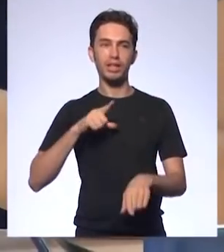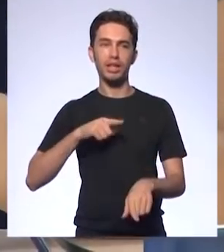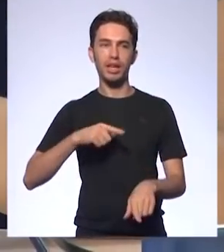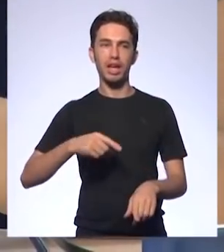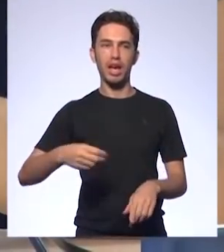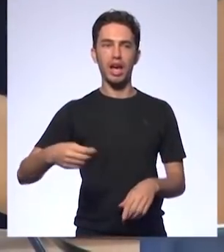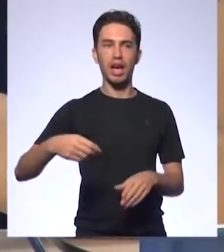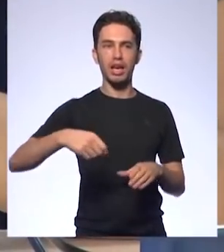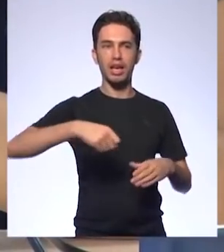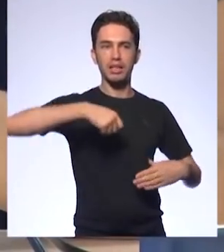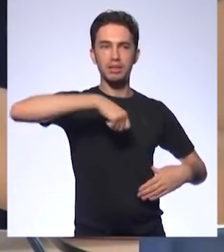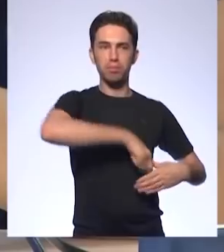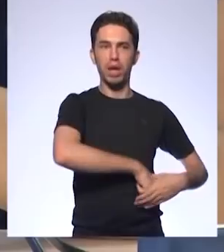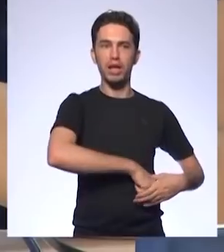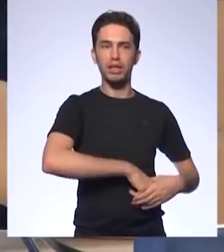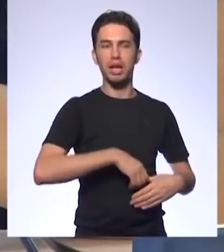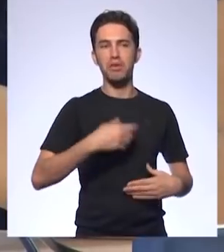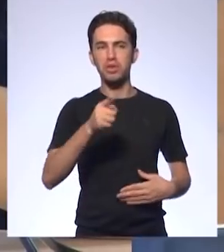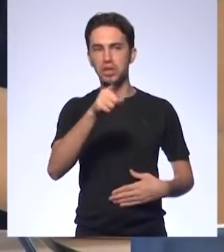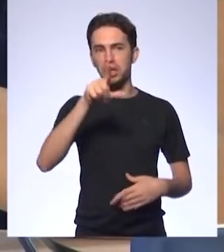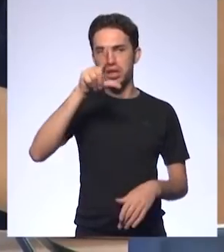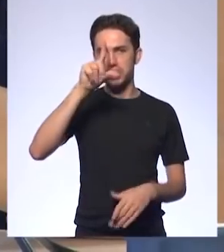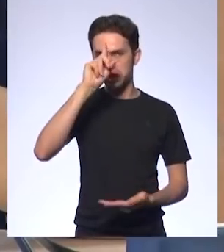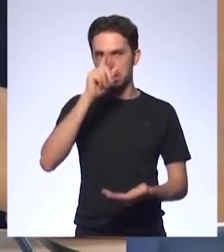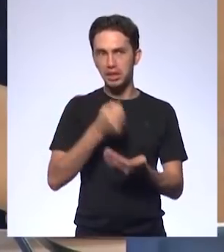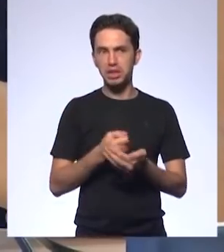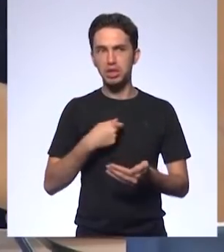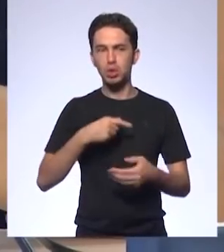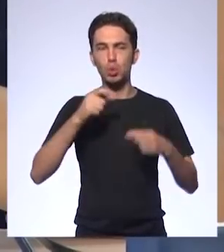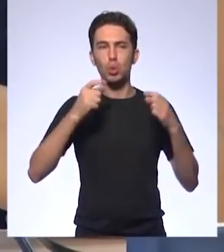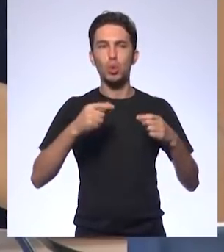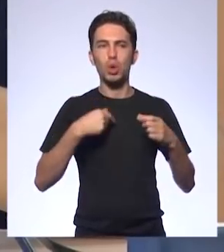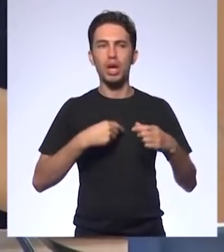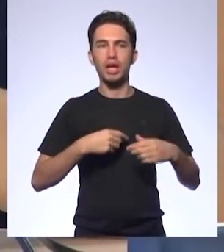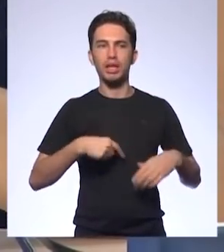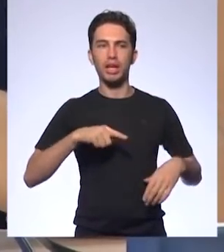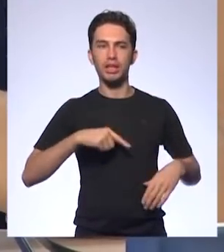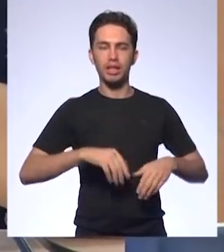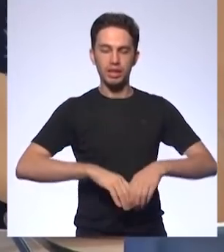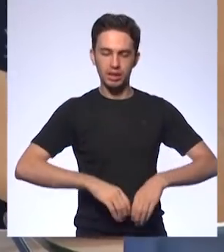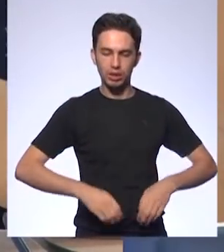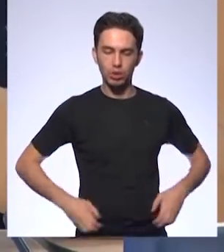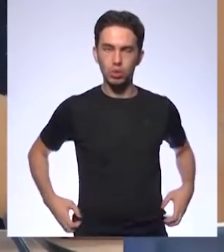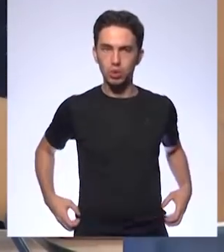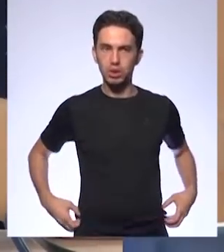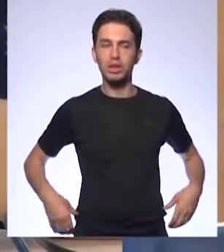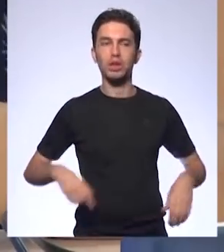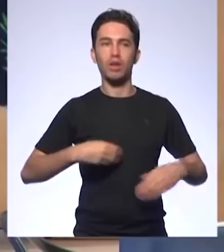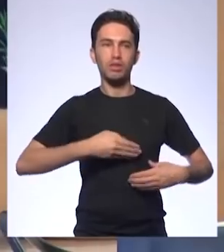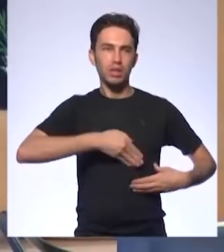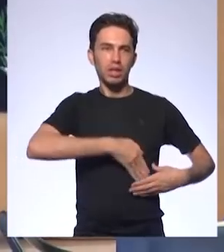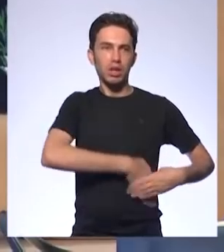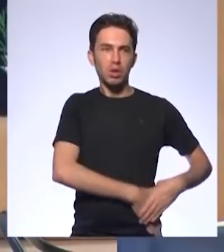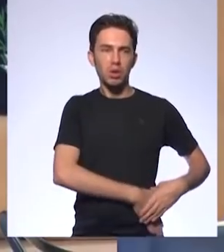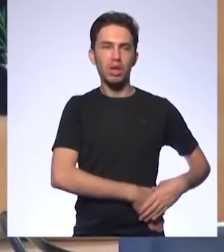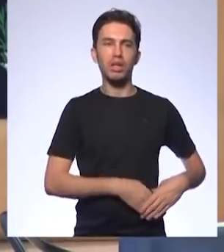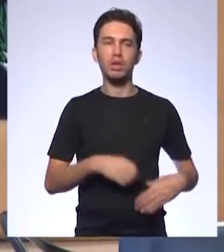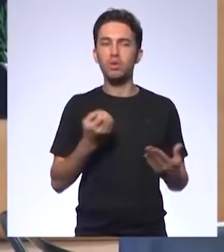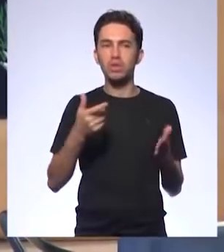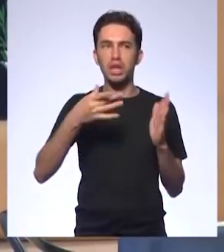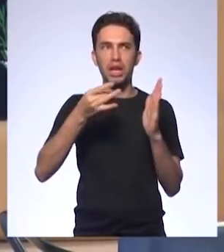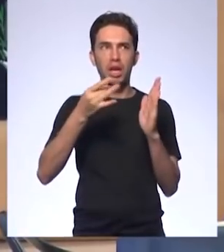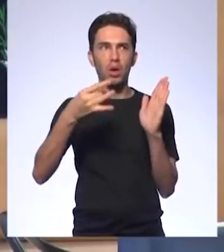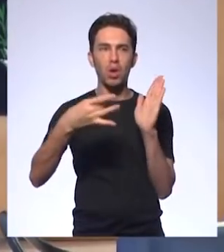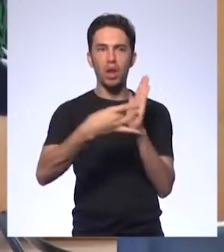você escolhe na sua casa se você quer colocar aqui, ó, no cinto. Aqui do ladinho. Ou você quer colar, ou você quer